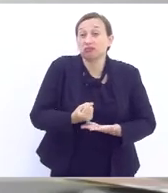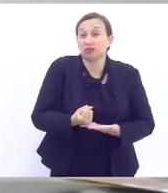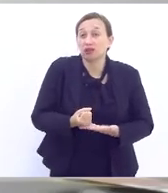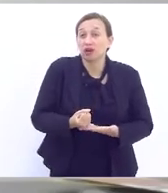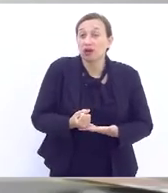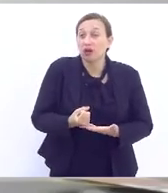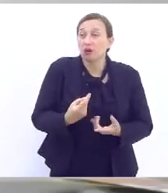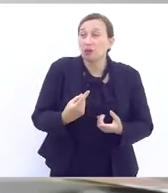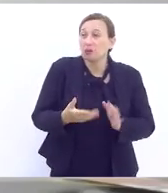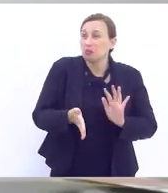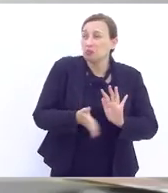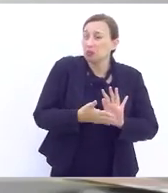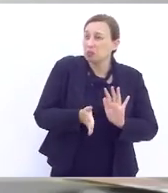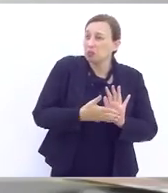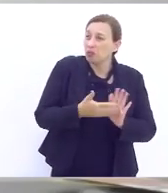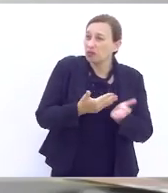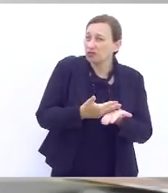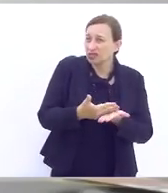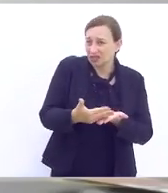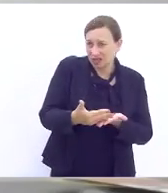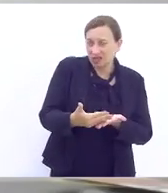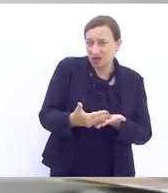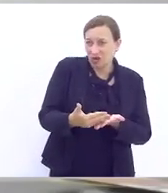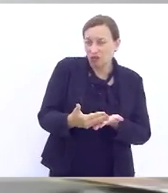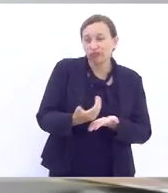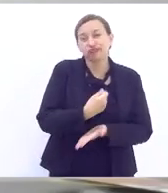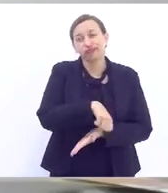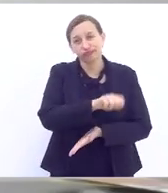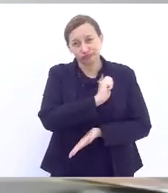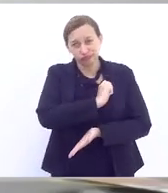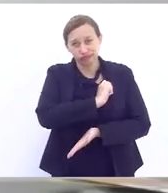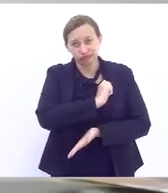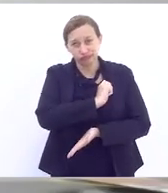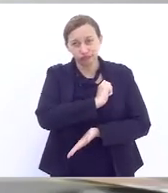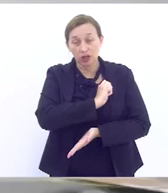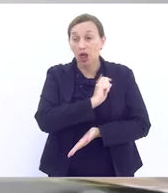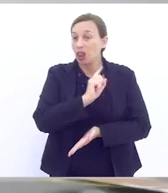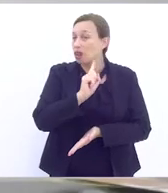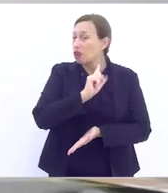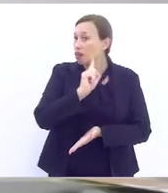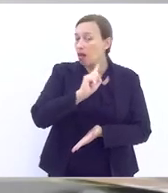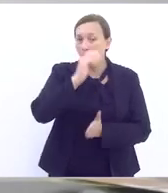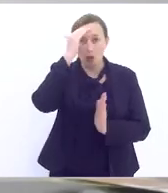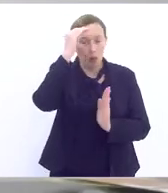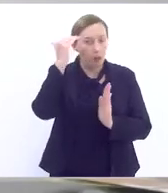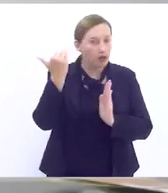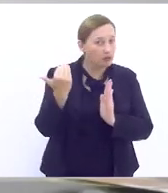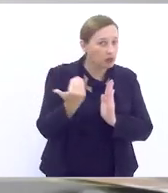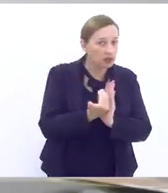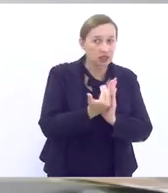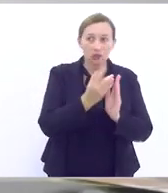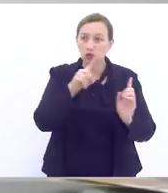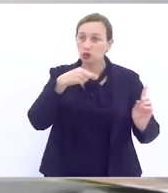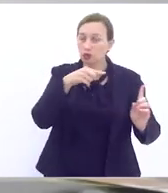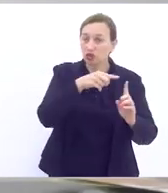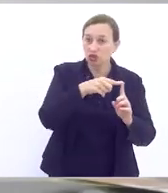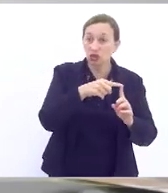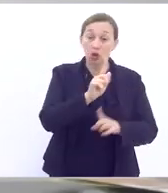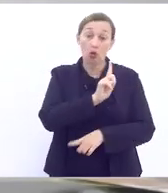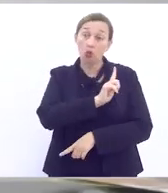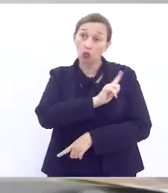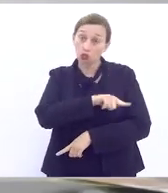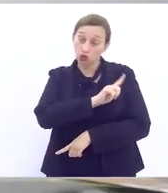porque a proposta inicial do ar acabou fiscal era se não cumprisse as metas o